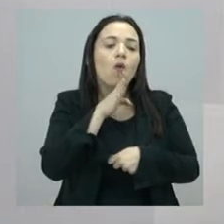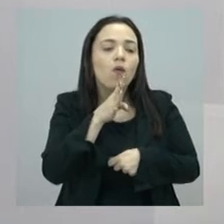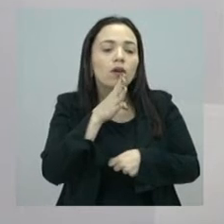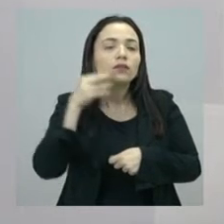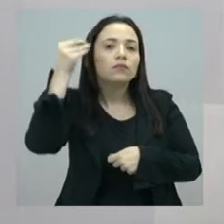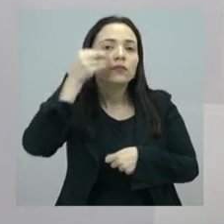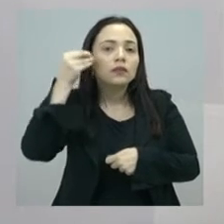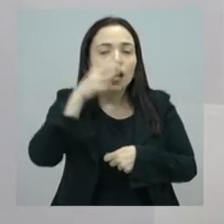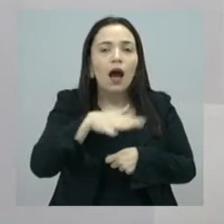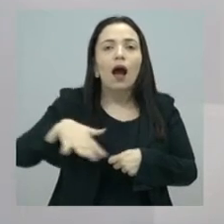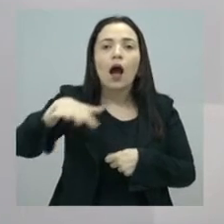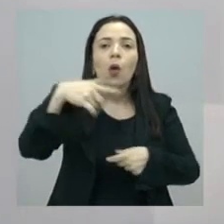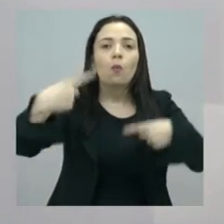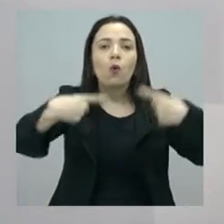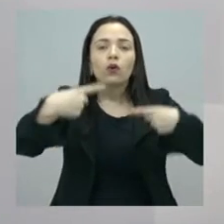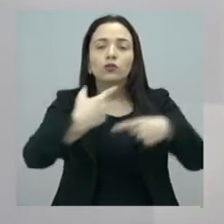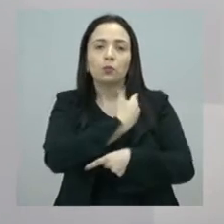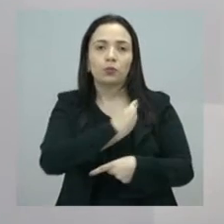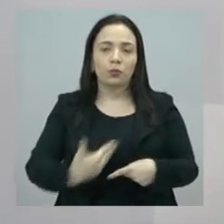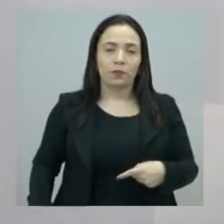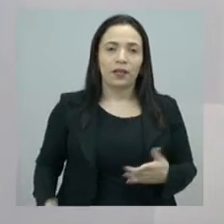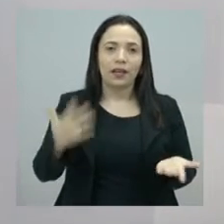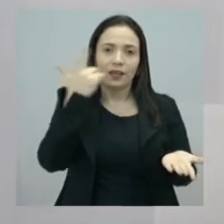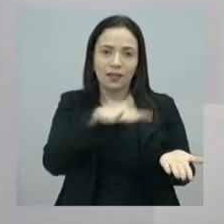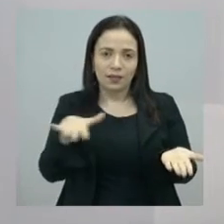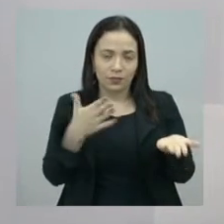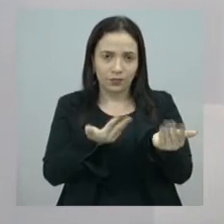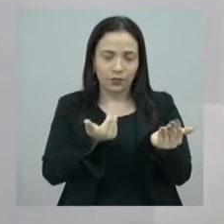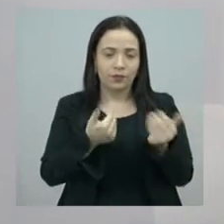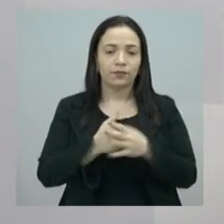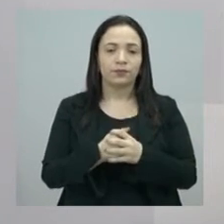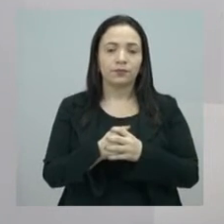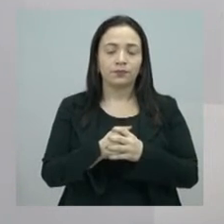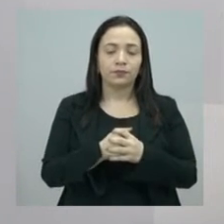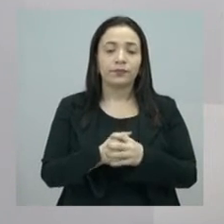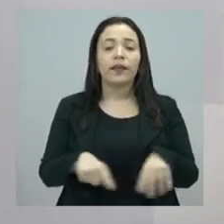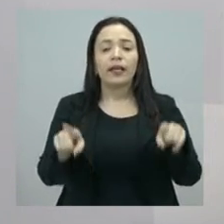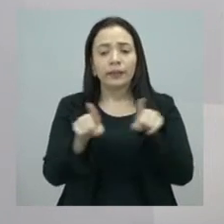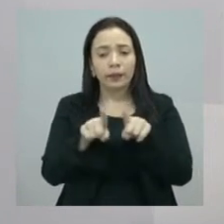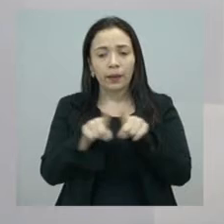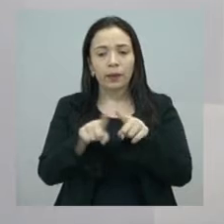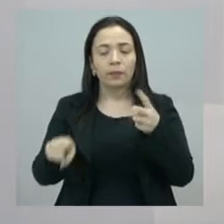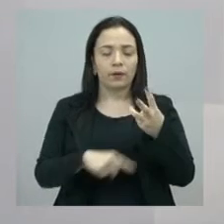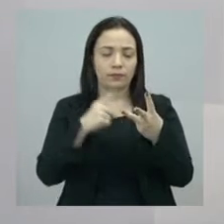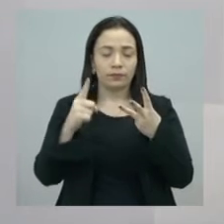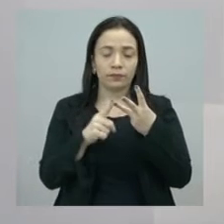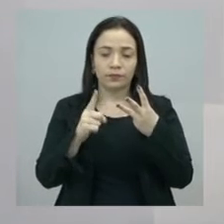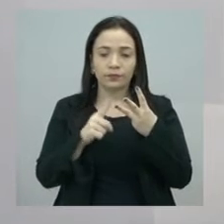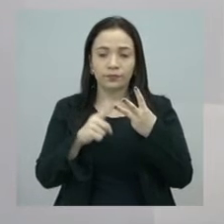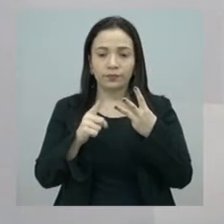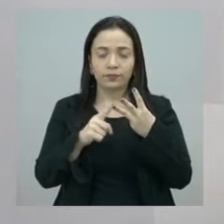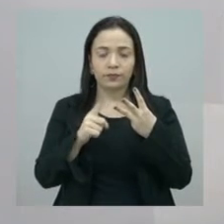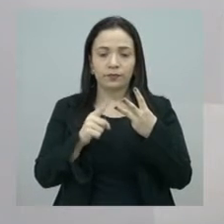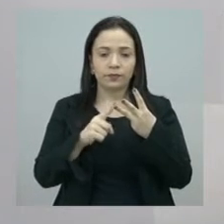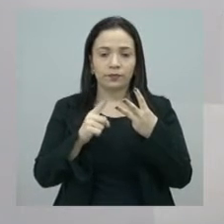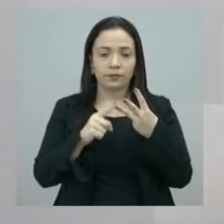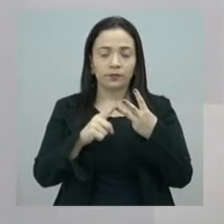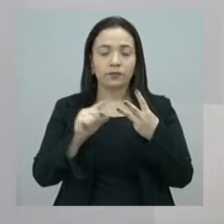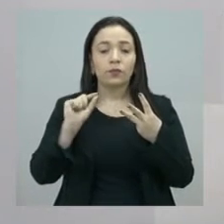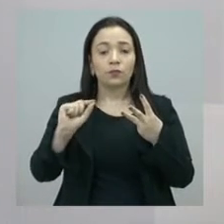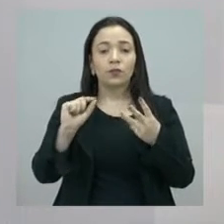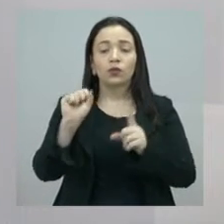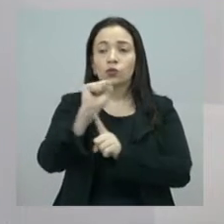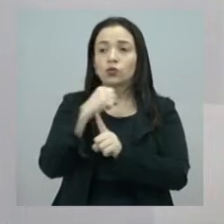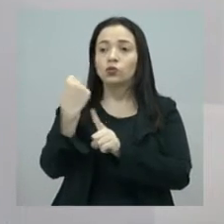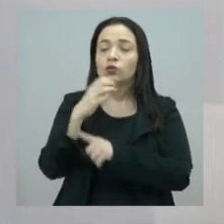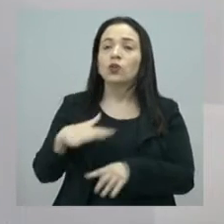para a infância e juventude. Então, esse é também um outro requisito. E, por fim, a terceira etapa é a